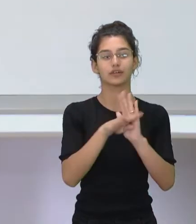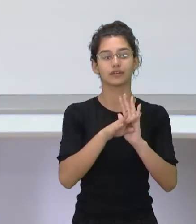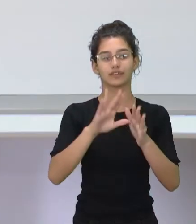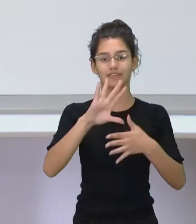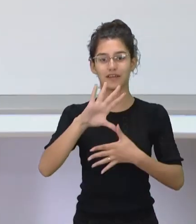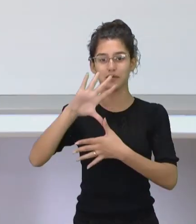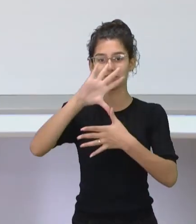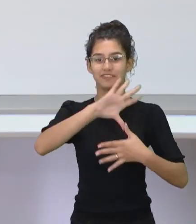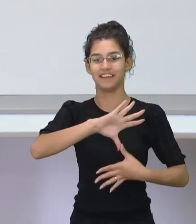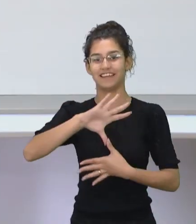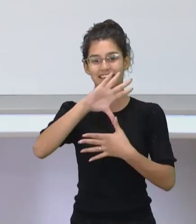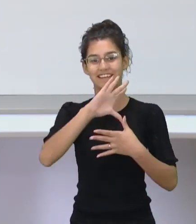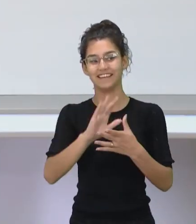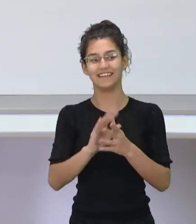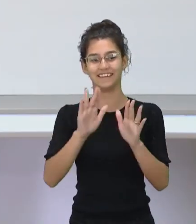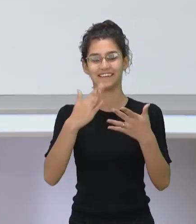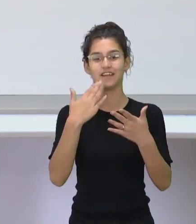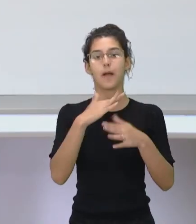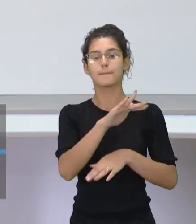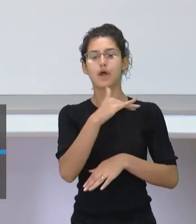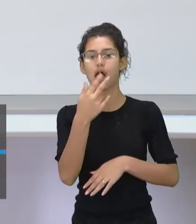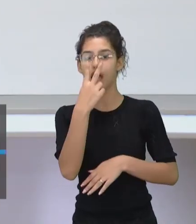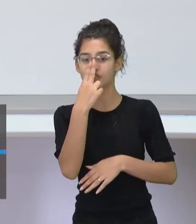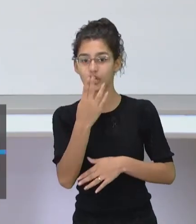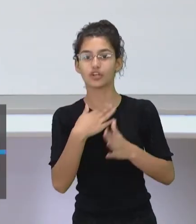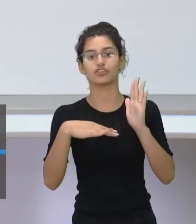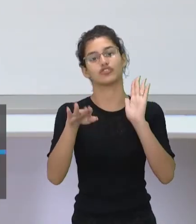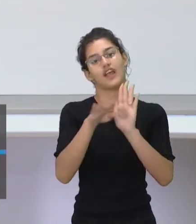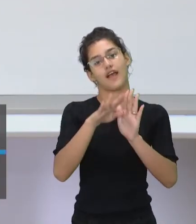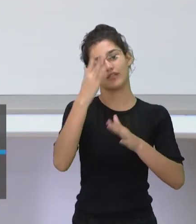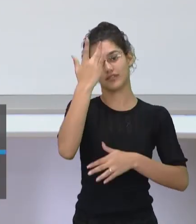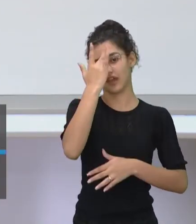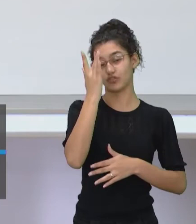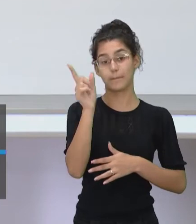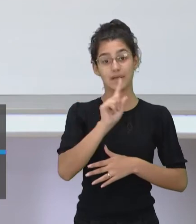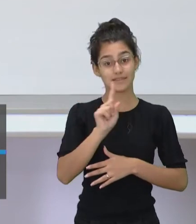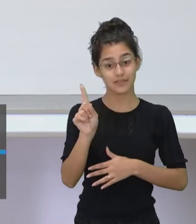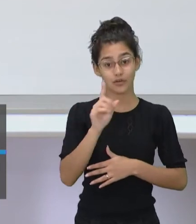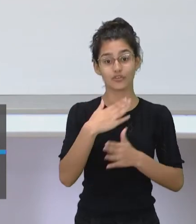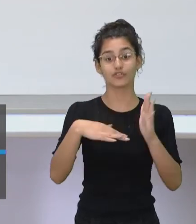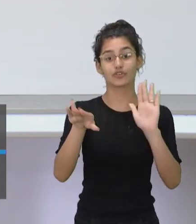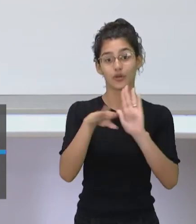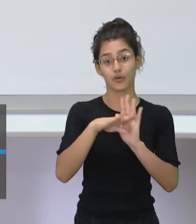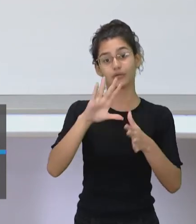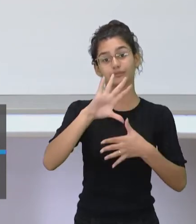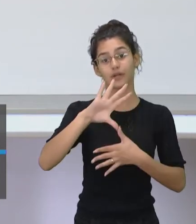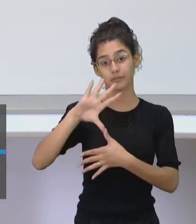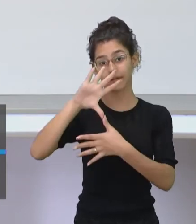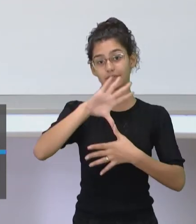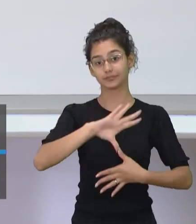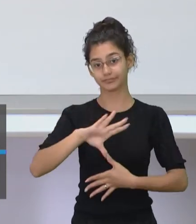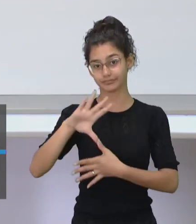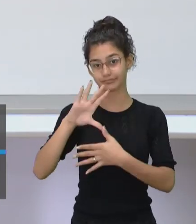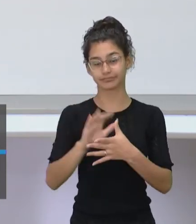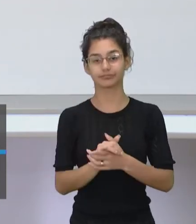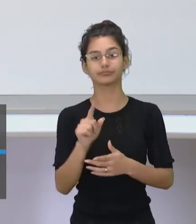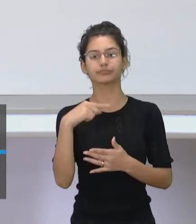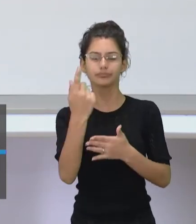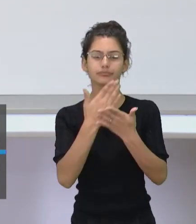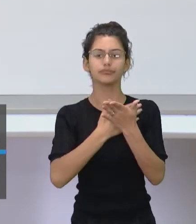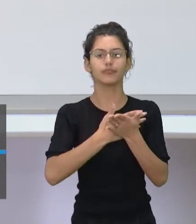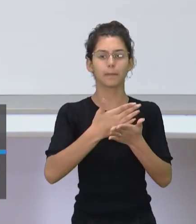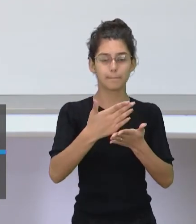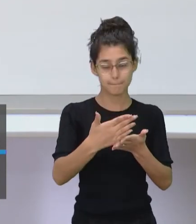Américas. Diz a lenda aí que ele morreu achando que chegou nas Índias, mas ele não chegou nas Índias, ele chegou nas Américas. E aí a gente